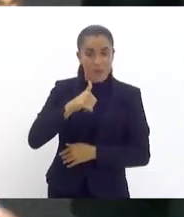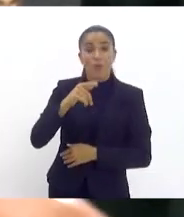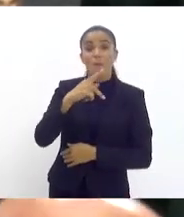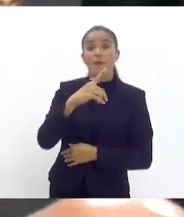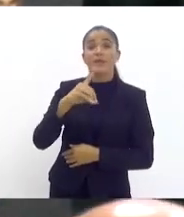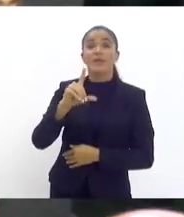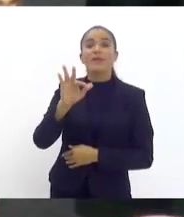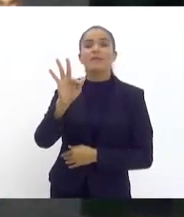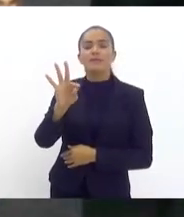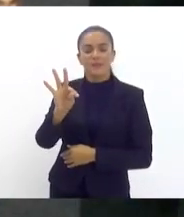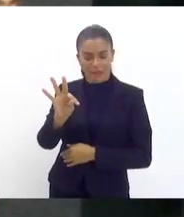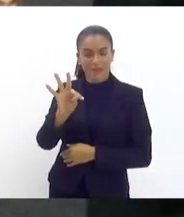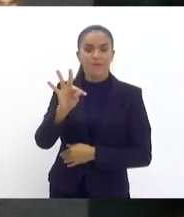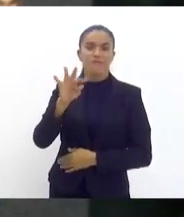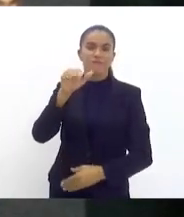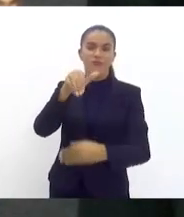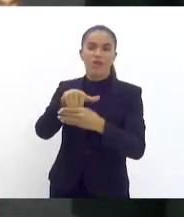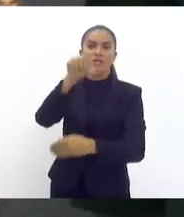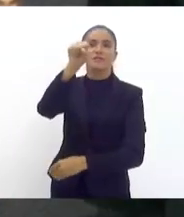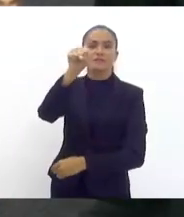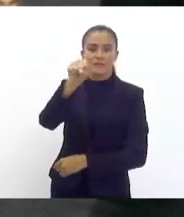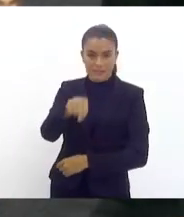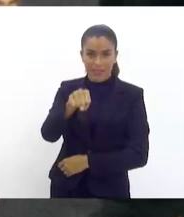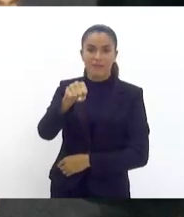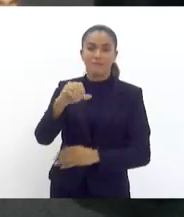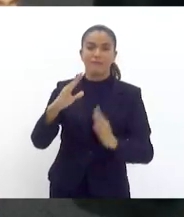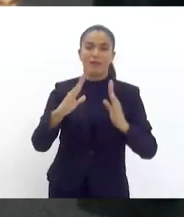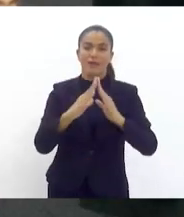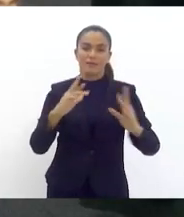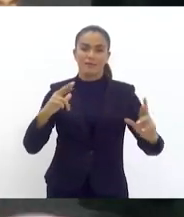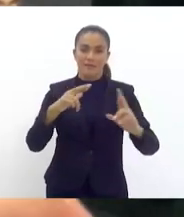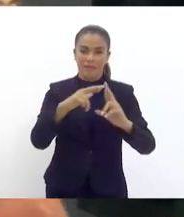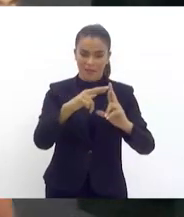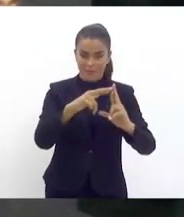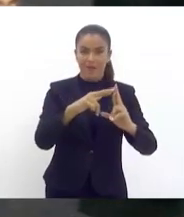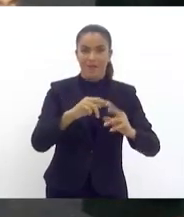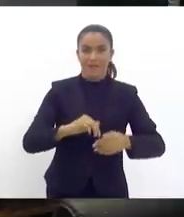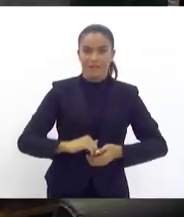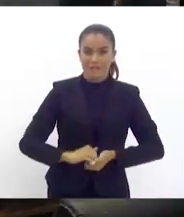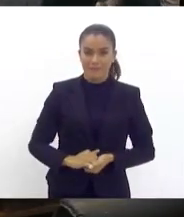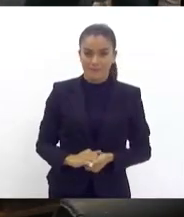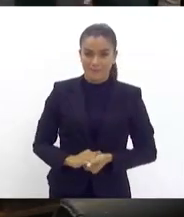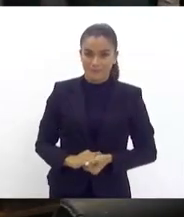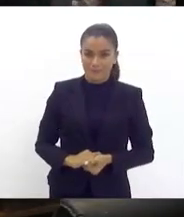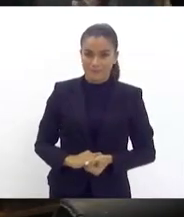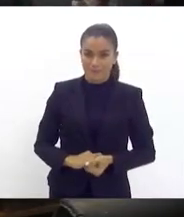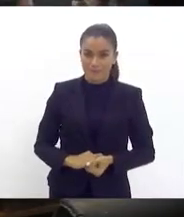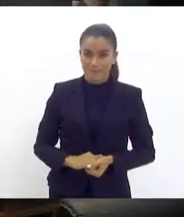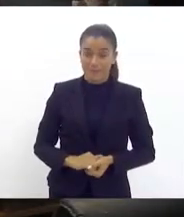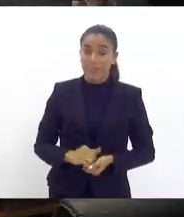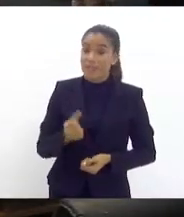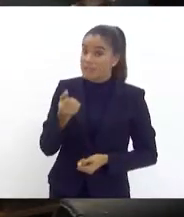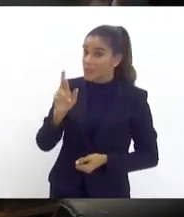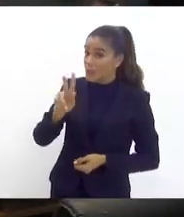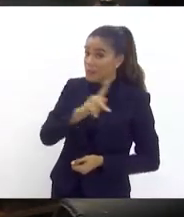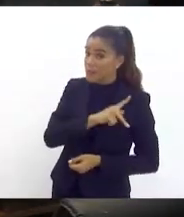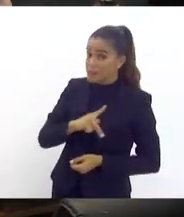sim pela casa de referência Almerinda Gama. Senhor presidente,